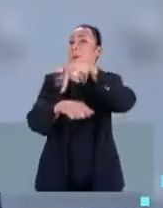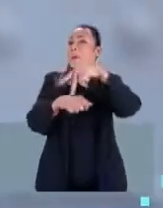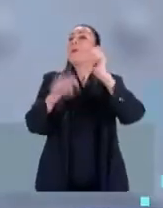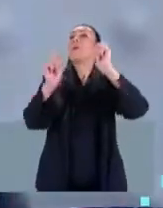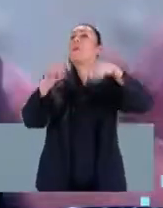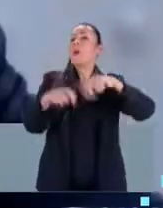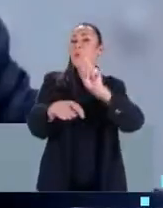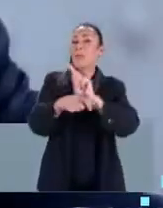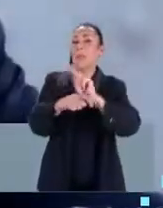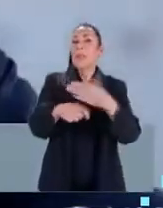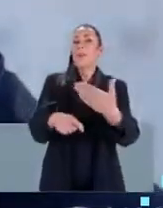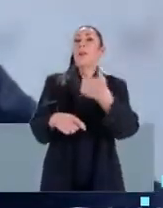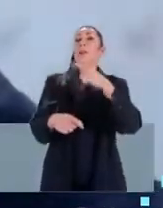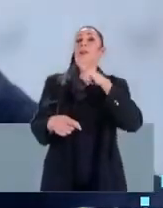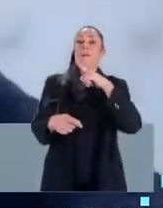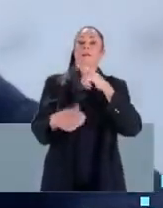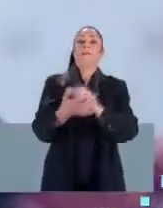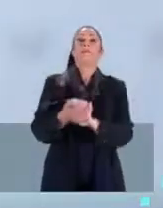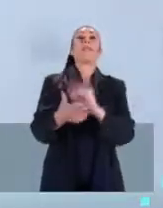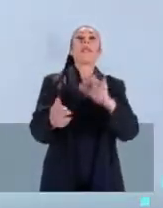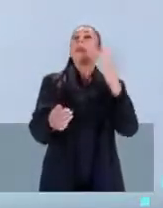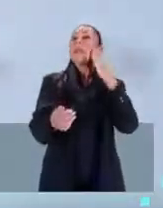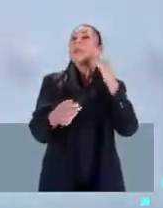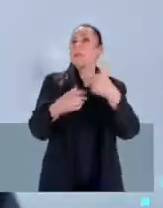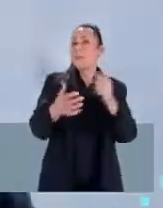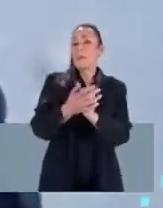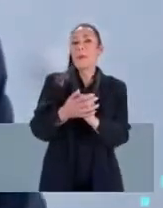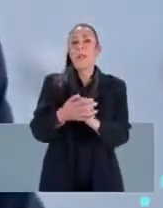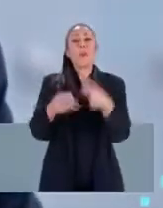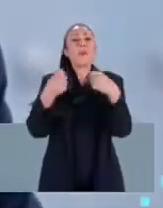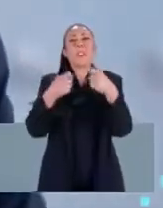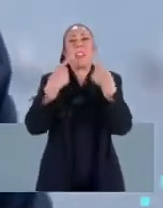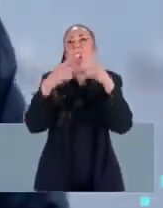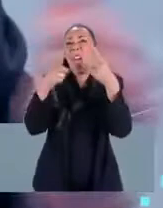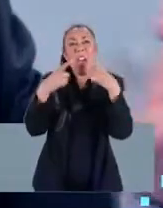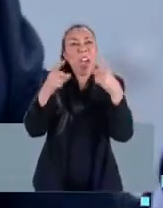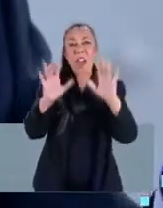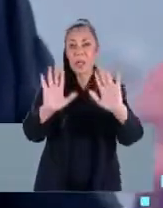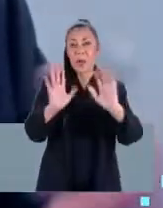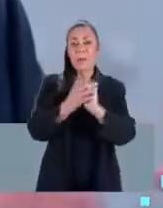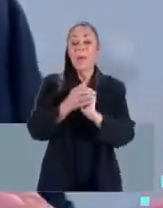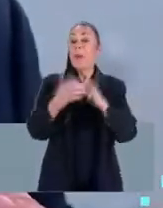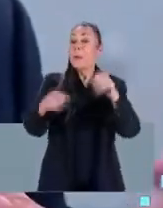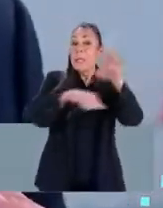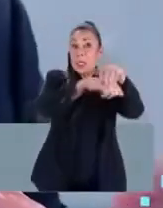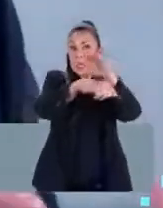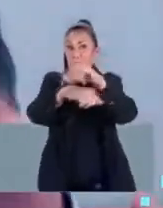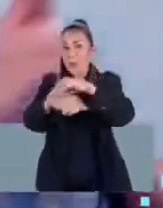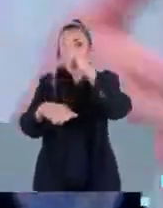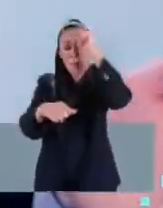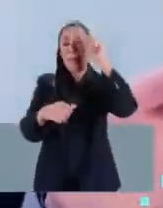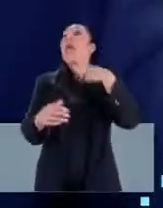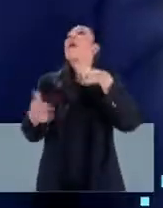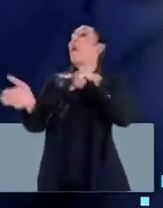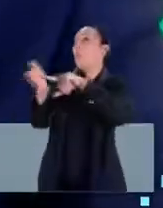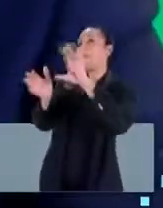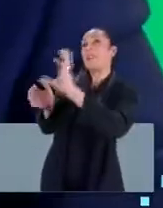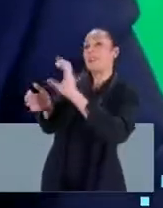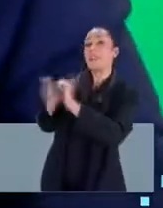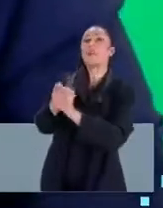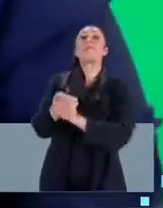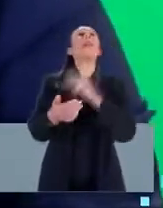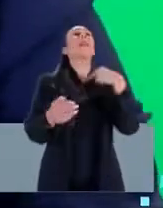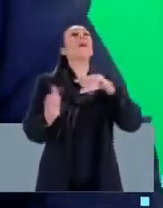melhor cuidado, cara. E sabe de uma coisa? A gente não tem que ficar xingando. A gente tem que chamar os prefeitos da cidade e conversar